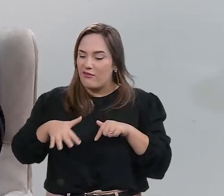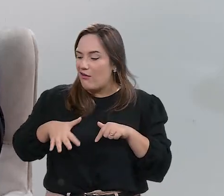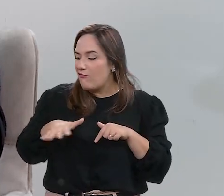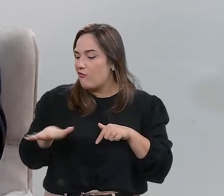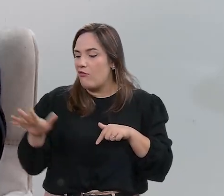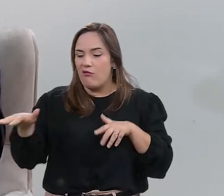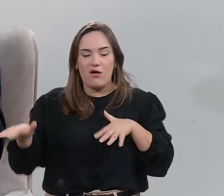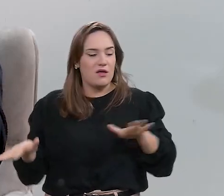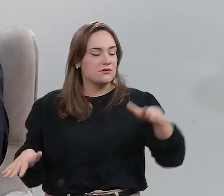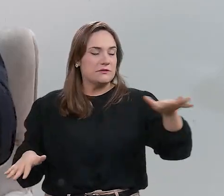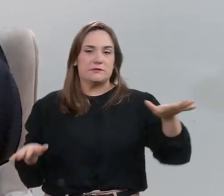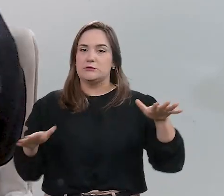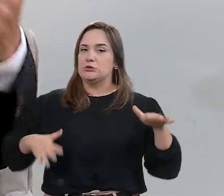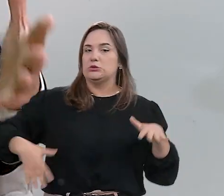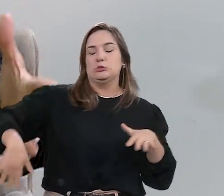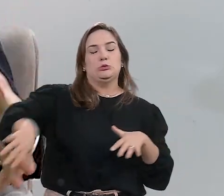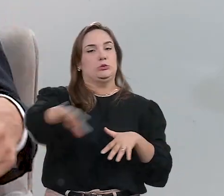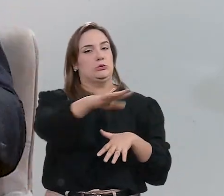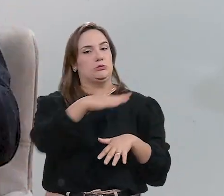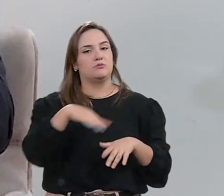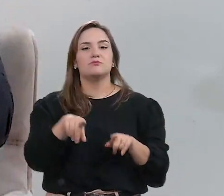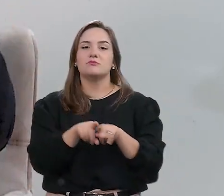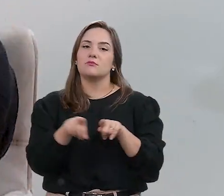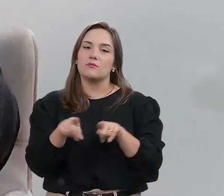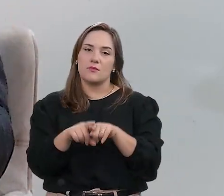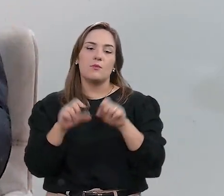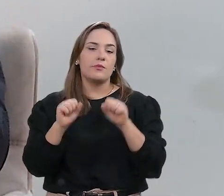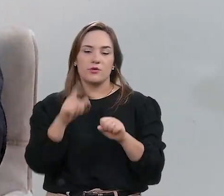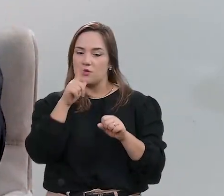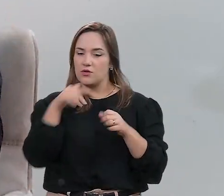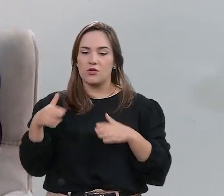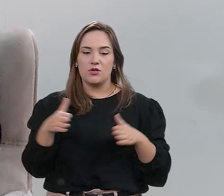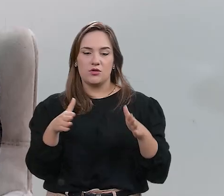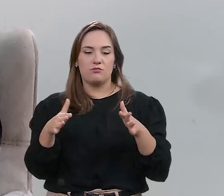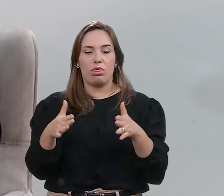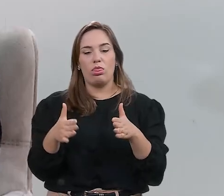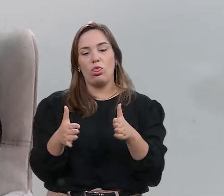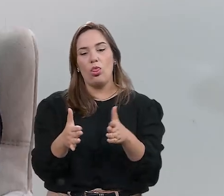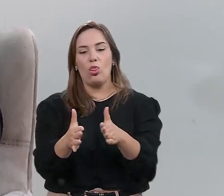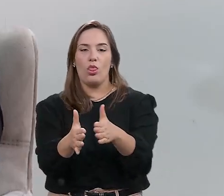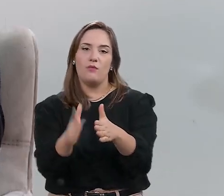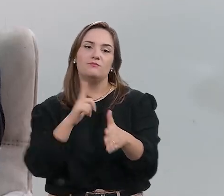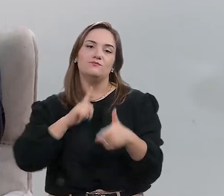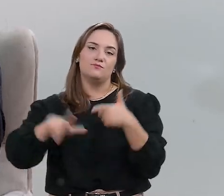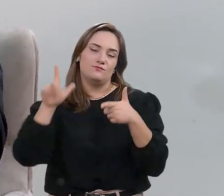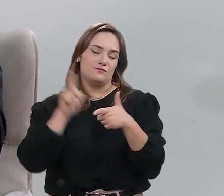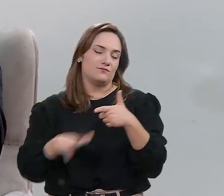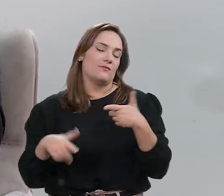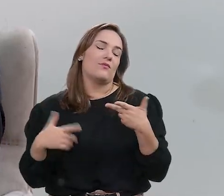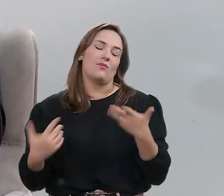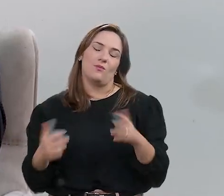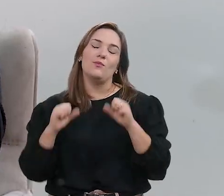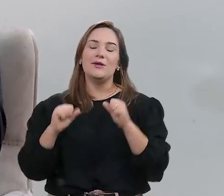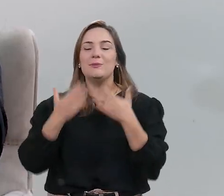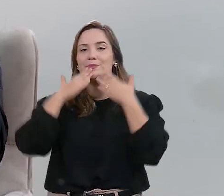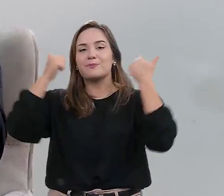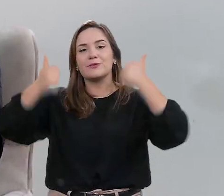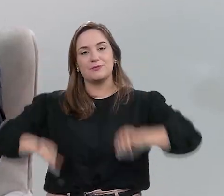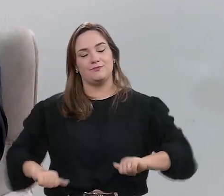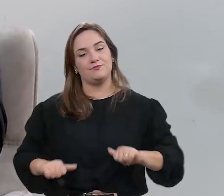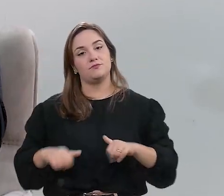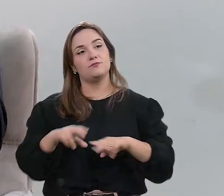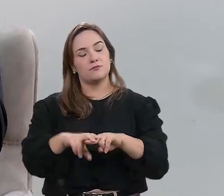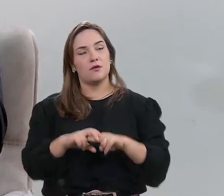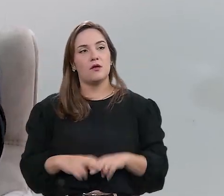falar do assoreamento de rios e outros problemas ambientais, né? Então, eu apresentei esse